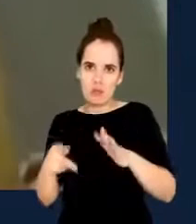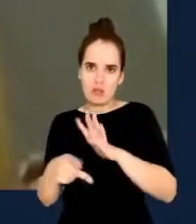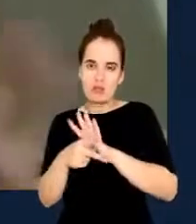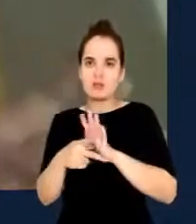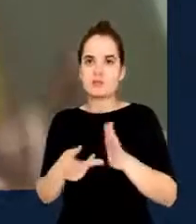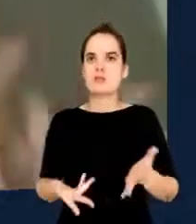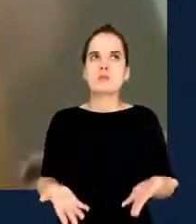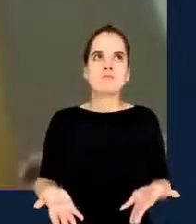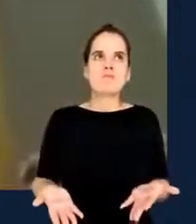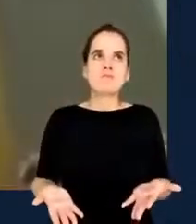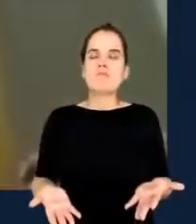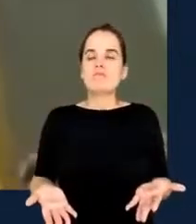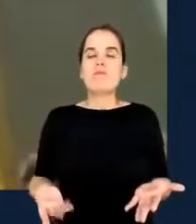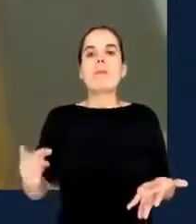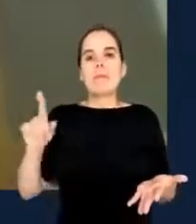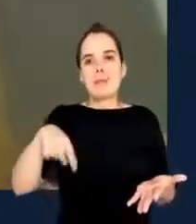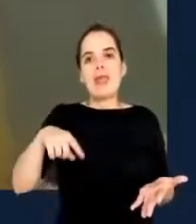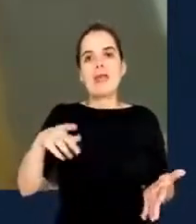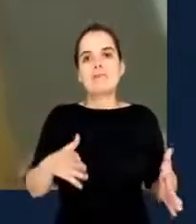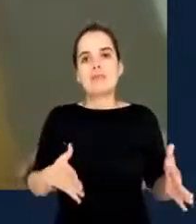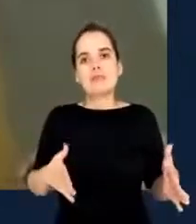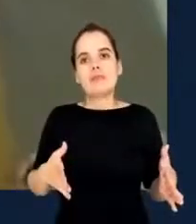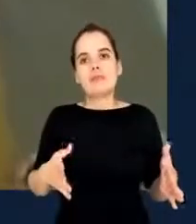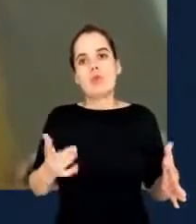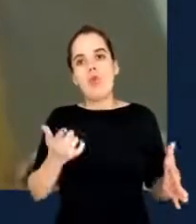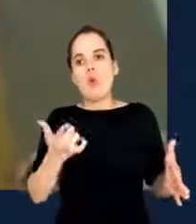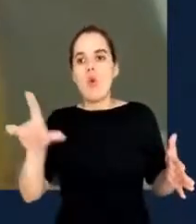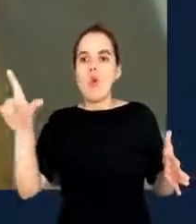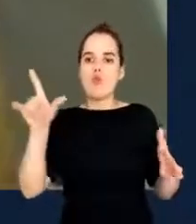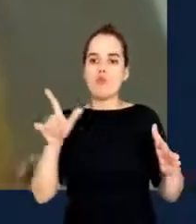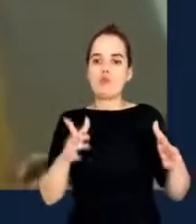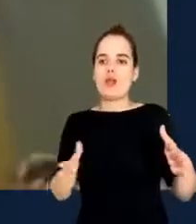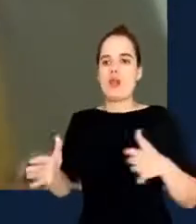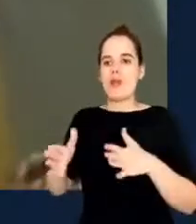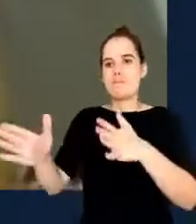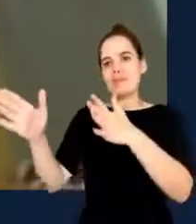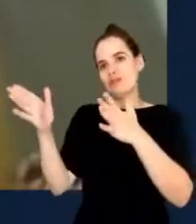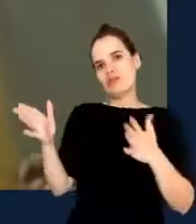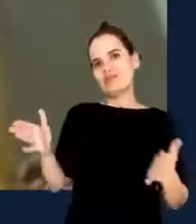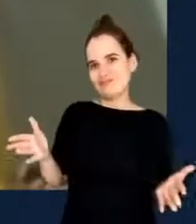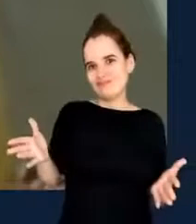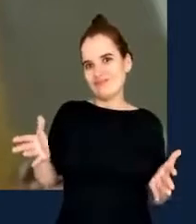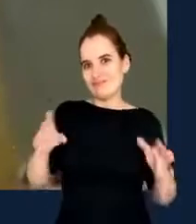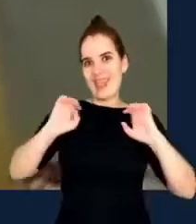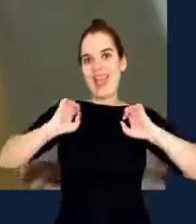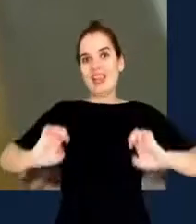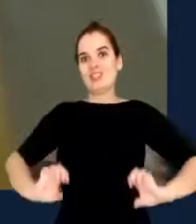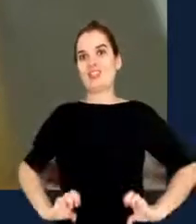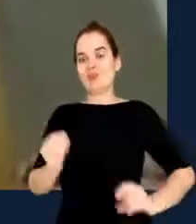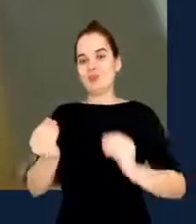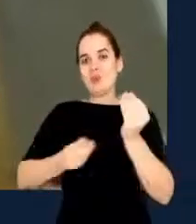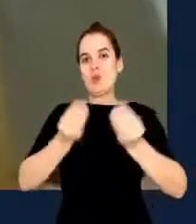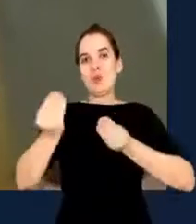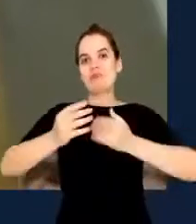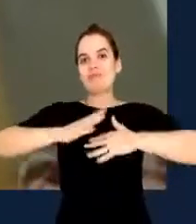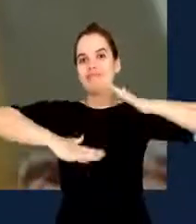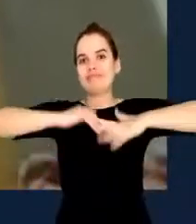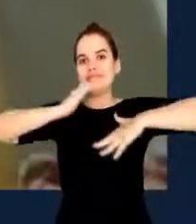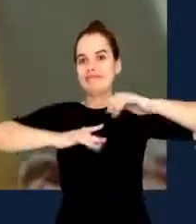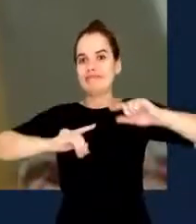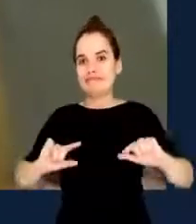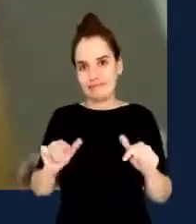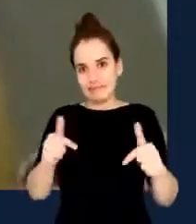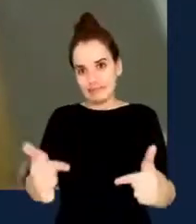aí eu acho que a gente caminha para uma questão que ela extrapola e vai até para os nossos Marcos éticos de operação né como a gente